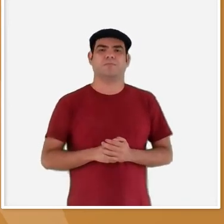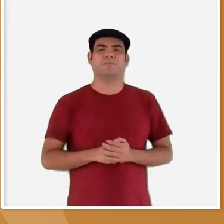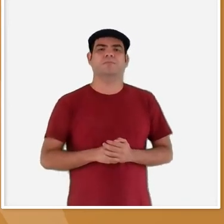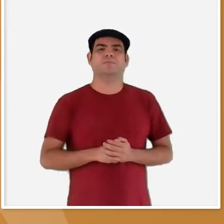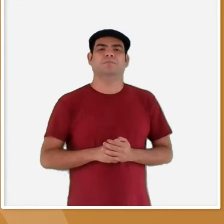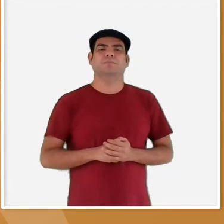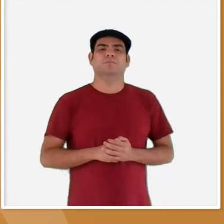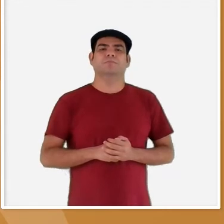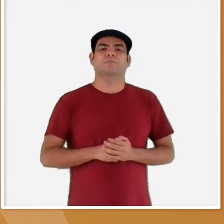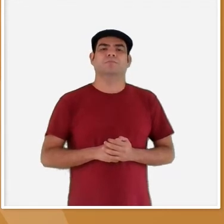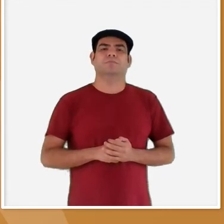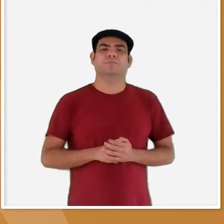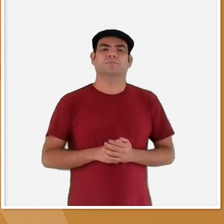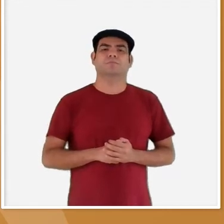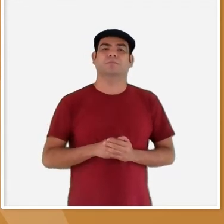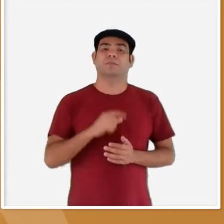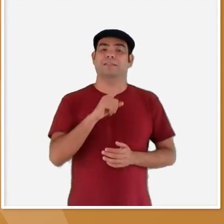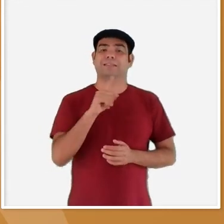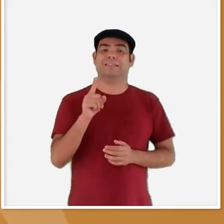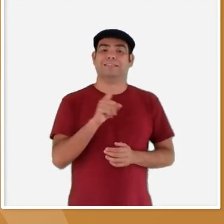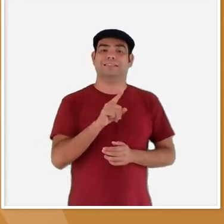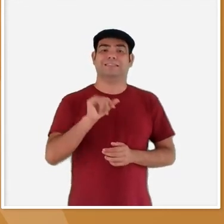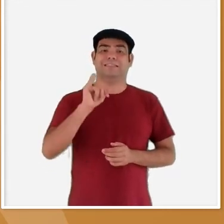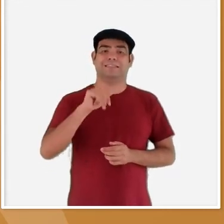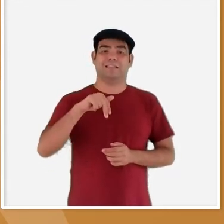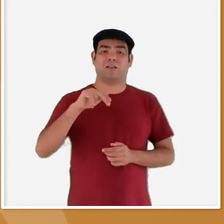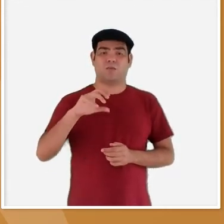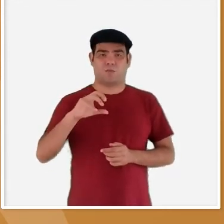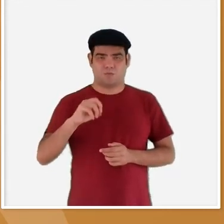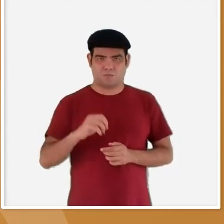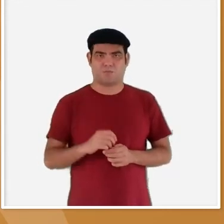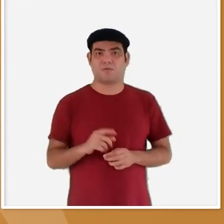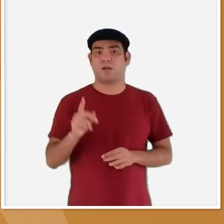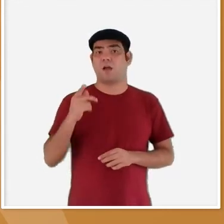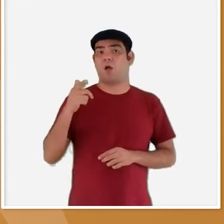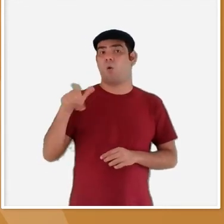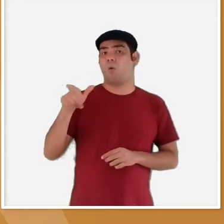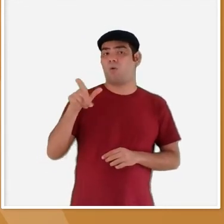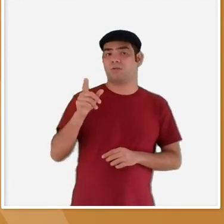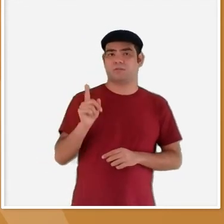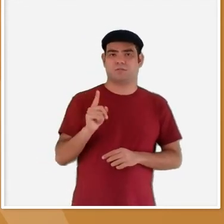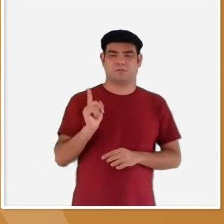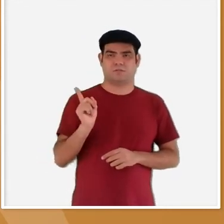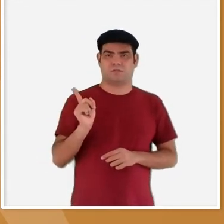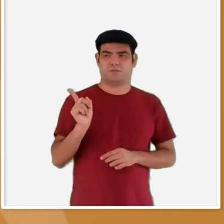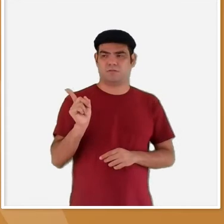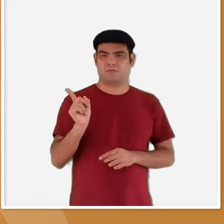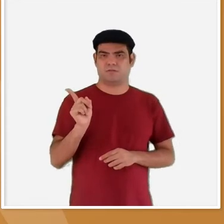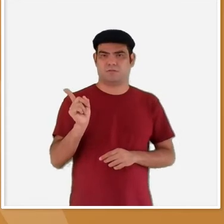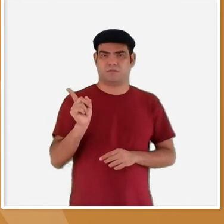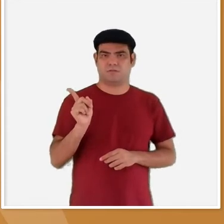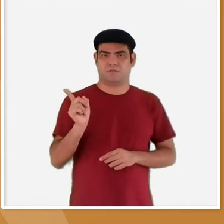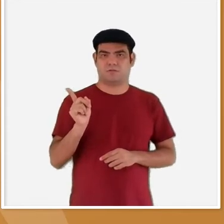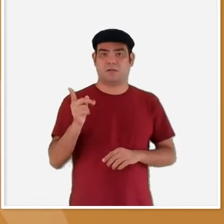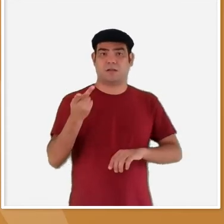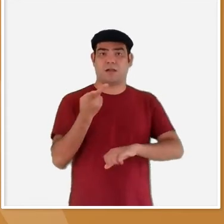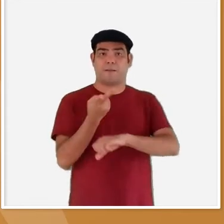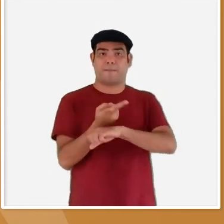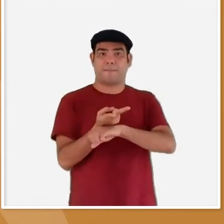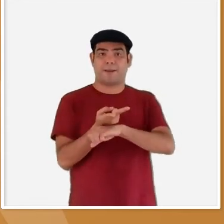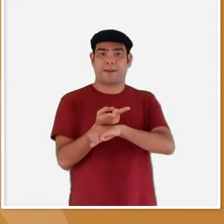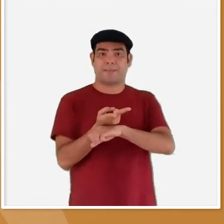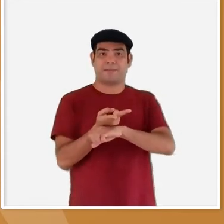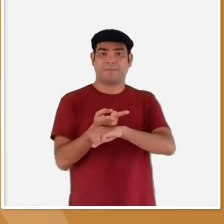já beneficiado, tá bom? E essa aqui é a prata no seu estado bruto, tá? Isso aqui serve até para nós,